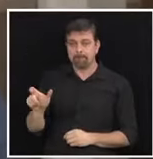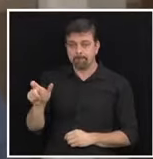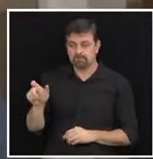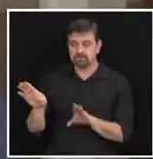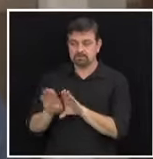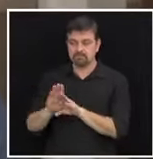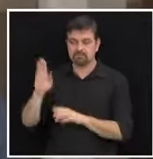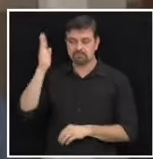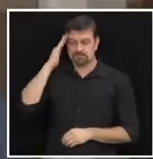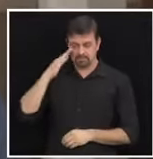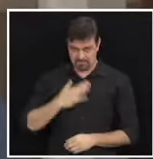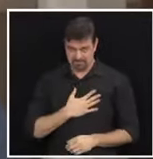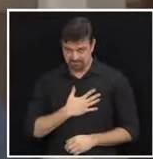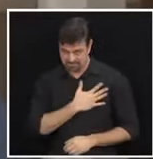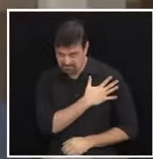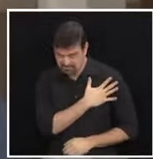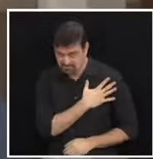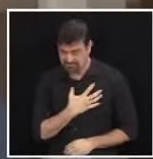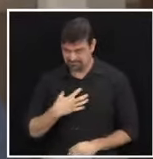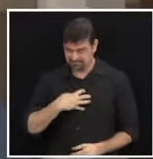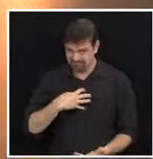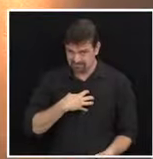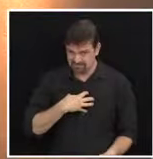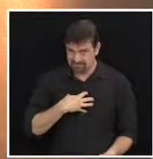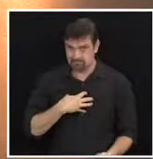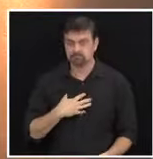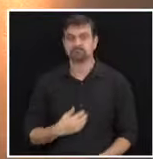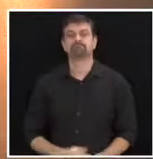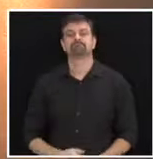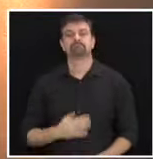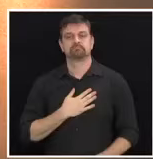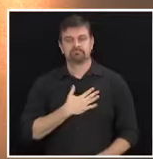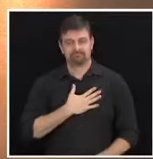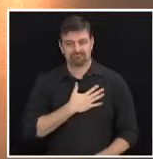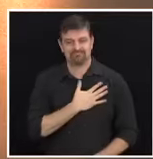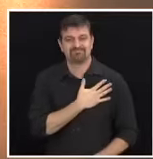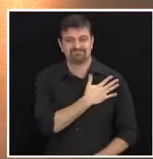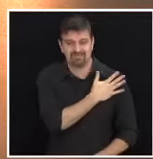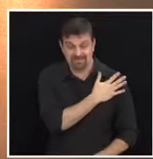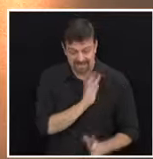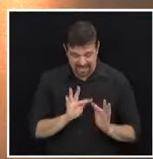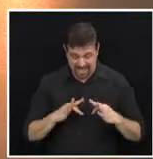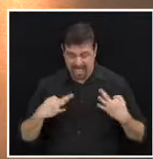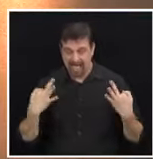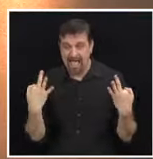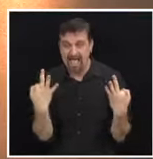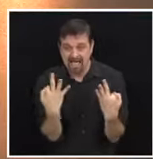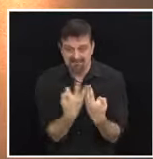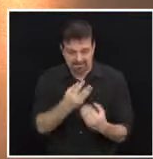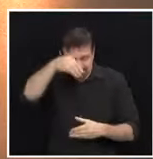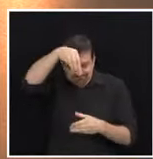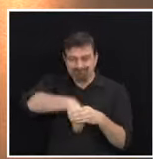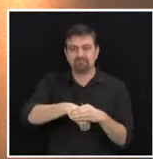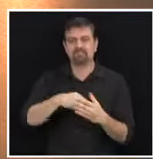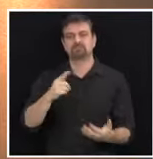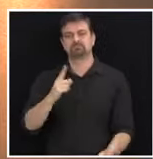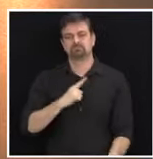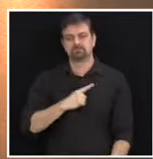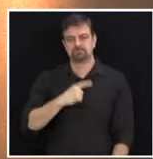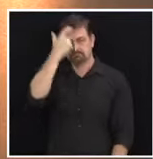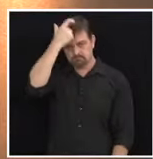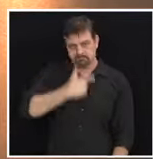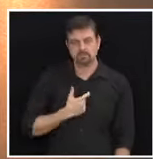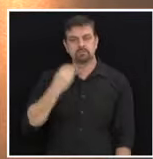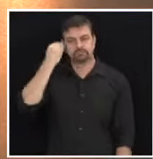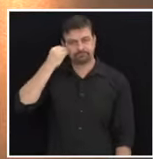descobre, existe um preconceito? Olha, o preconceito, ele nasce dentro da sua própria família. Eu passei por